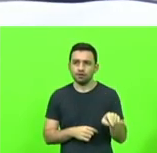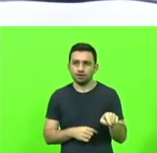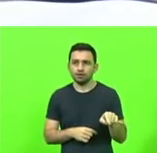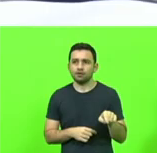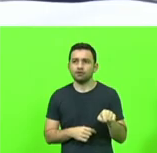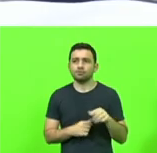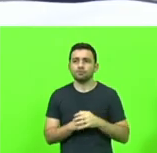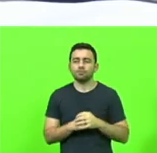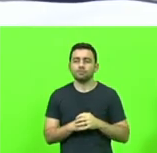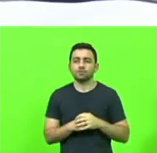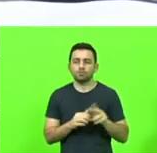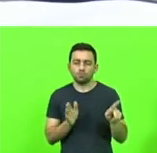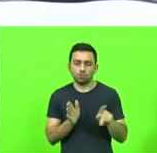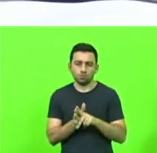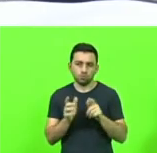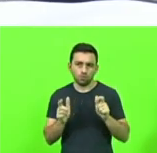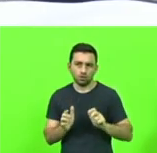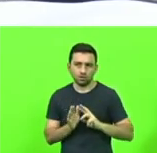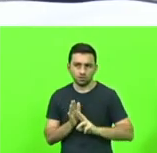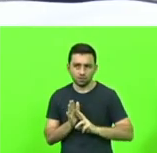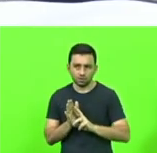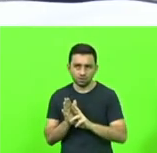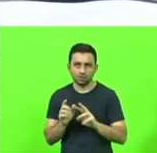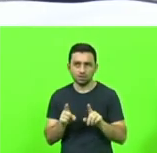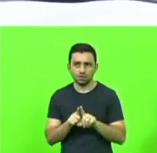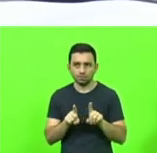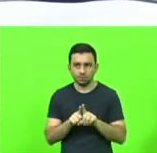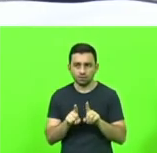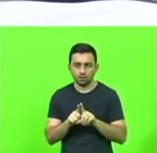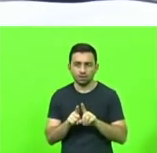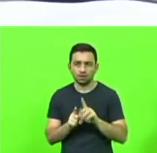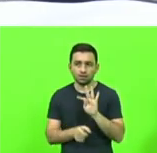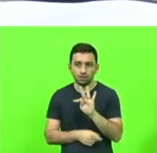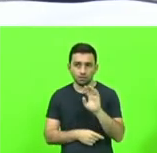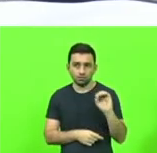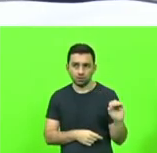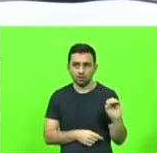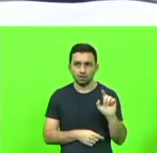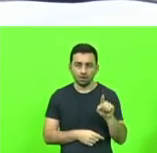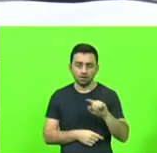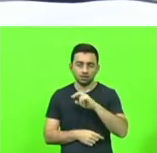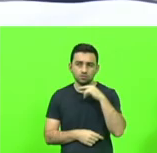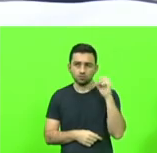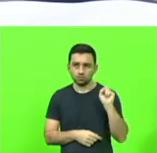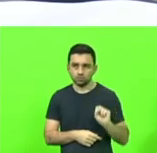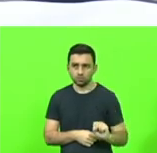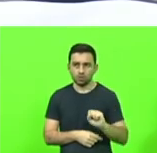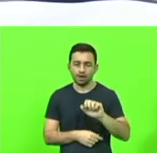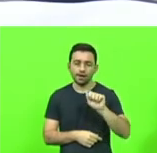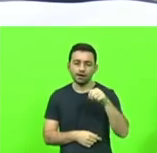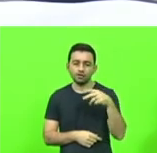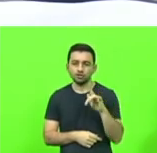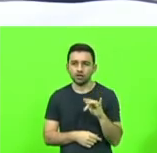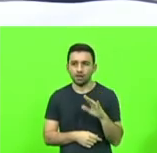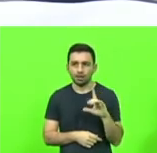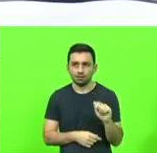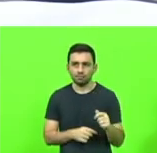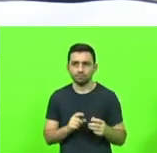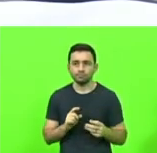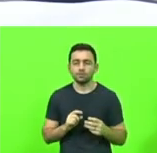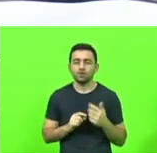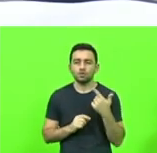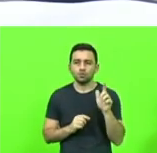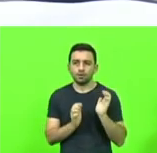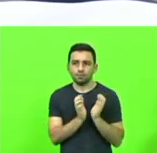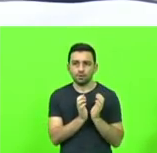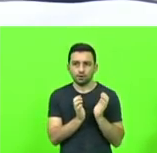de Rio Negrinho, a terapeuta ocupacional da cidade de Jaraguá do Sul, a Ângela Cash, a PAI de Jaraguá